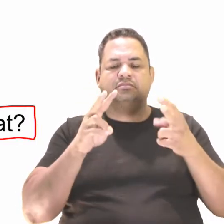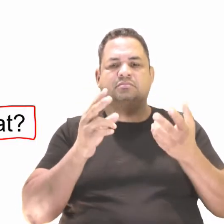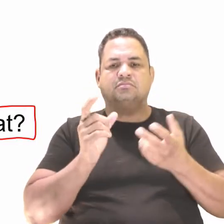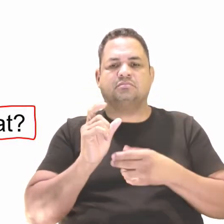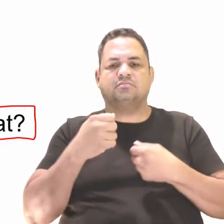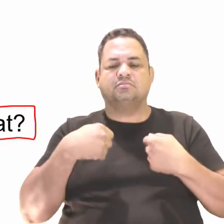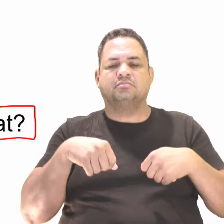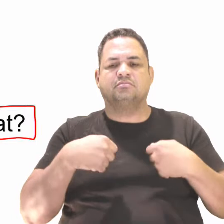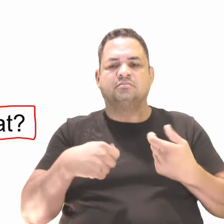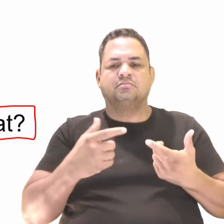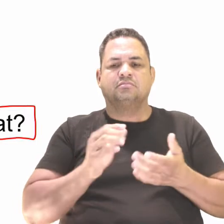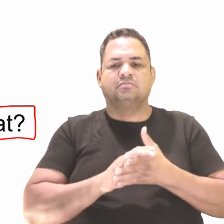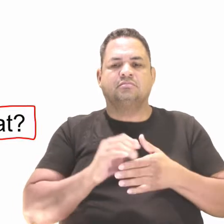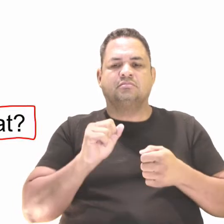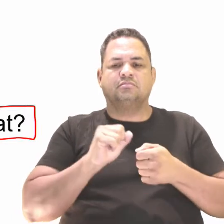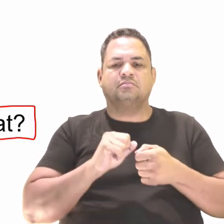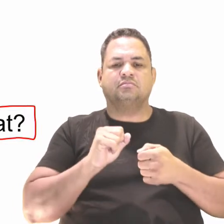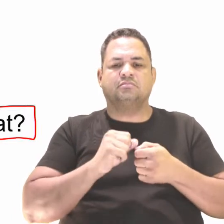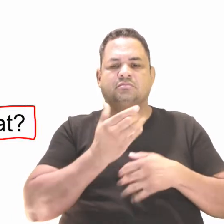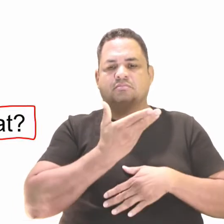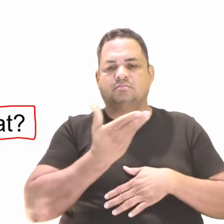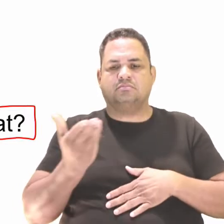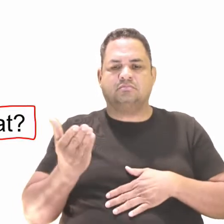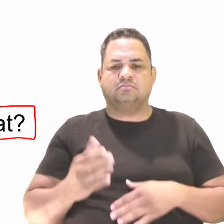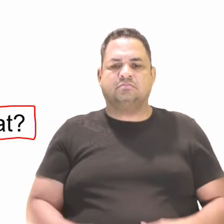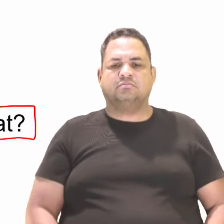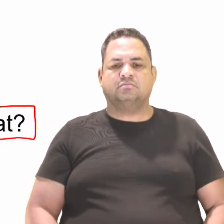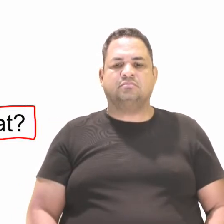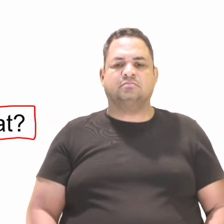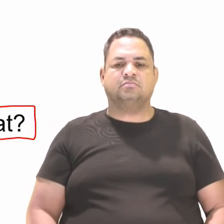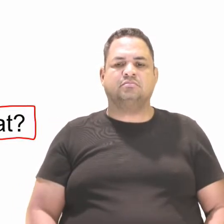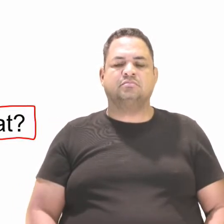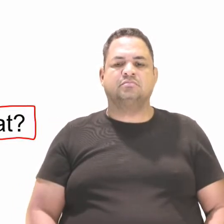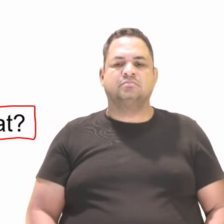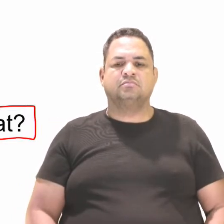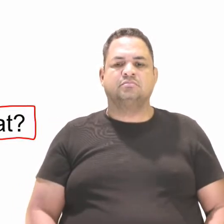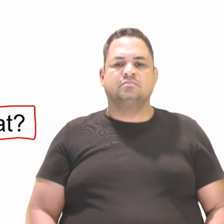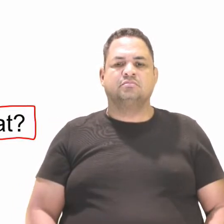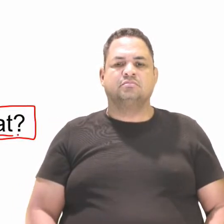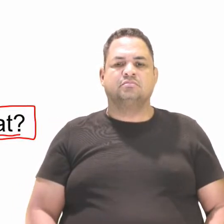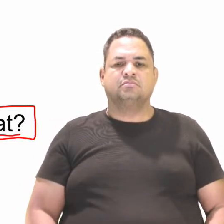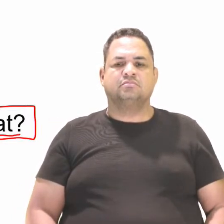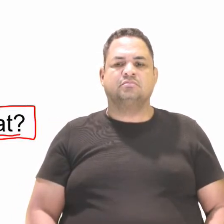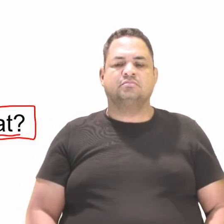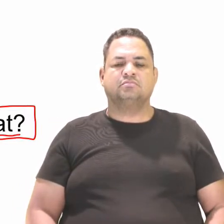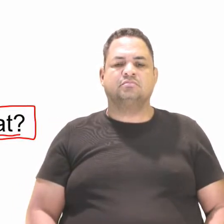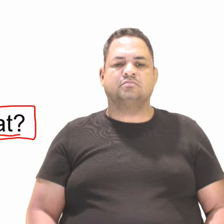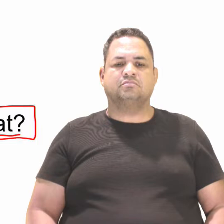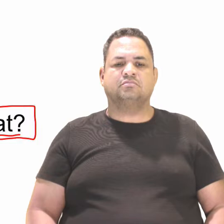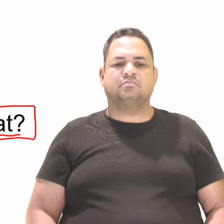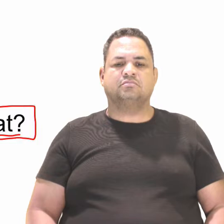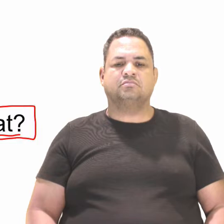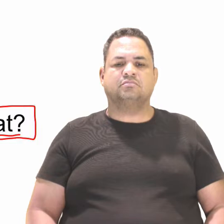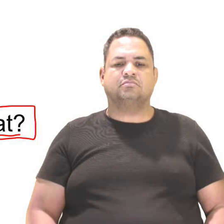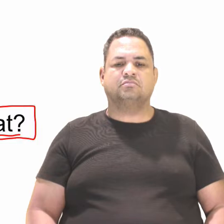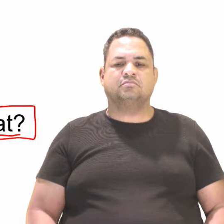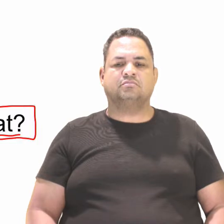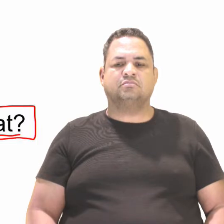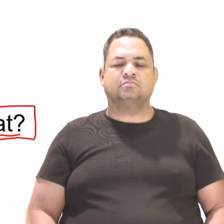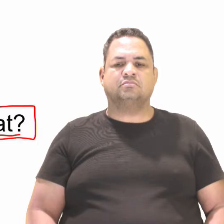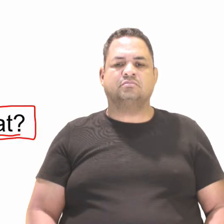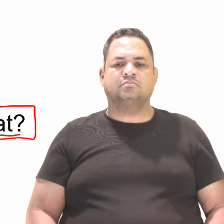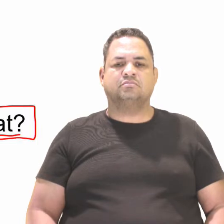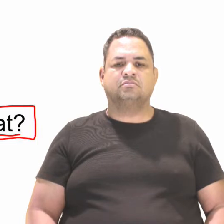que precisa fazer essa situação aqui, ó. Take a ring tag on something, né? Que no caso, that.